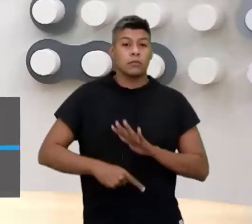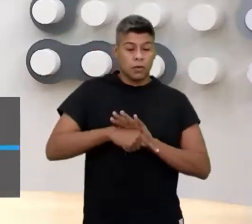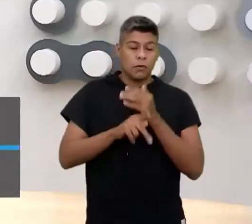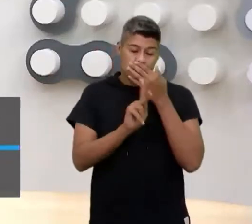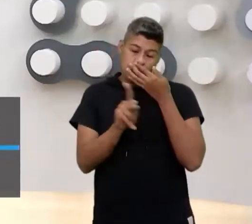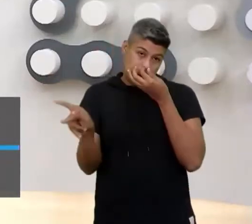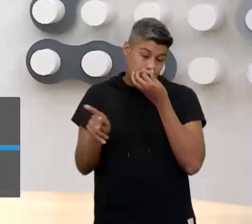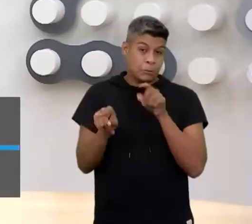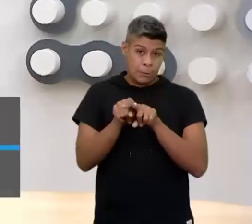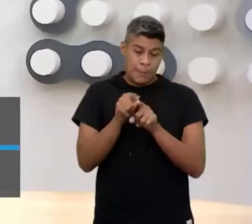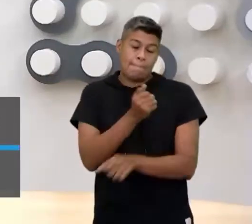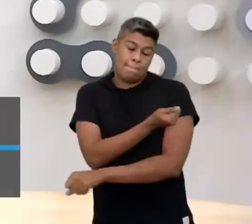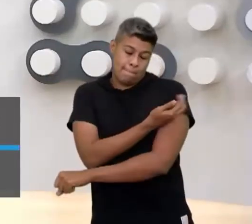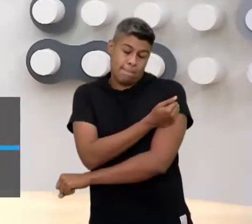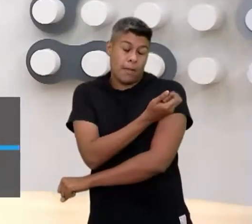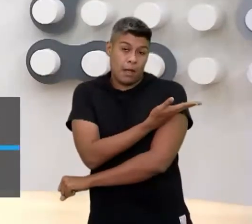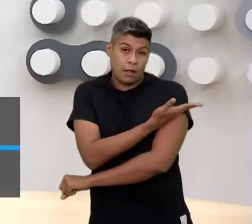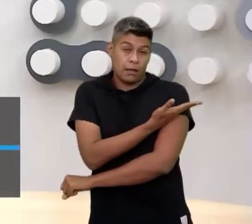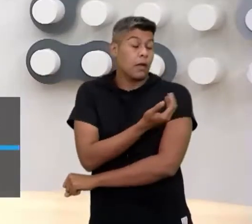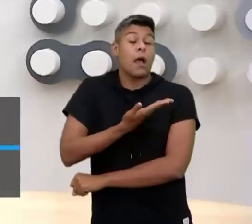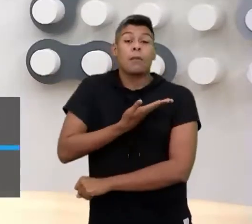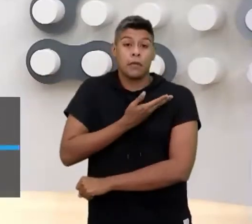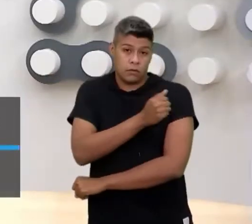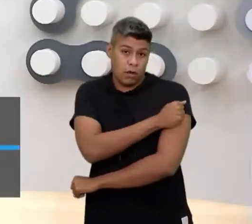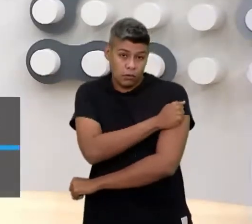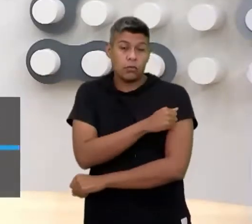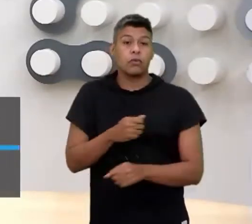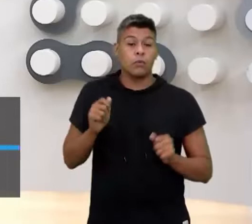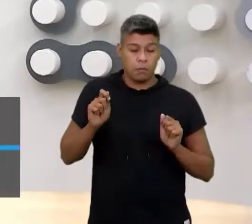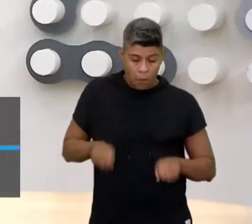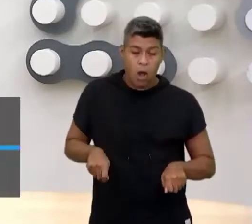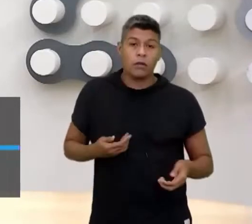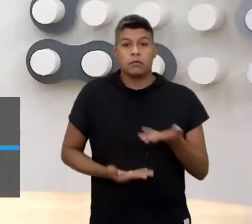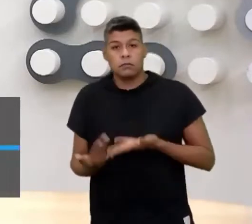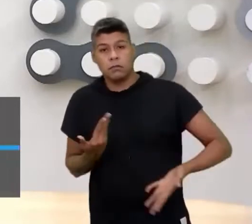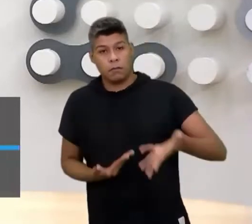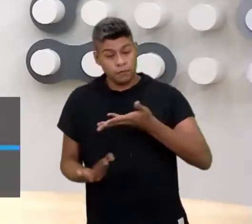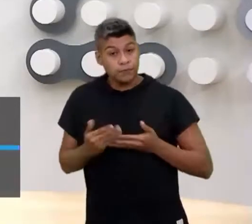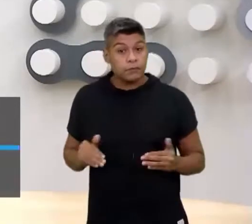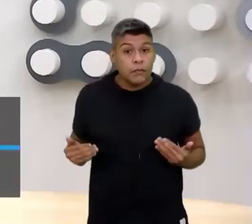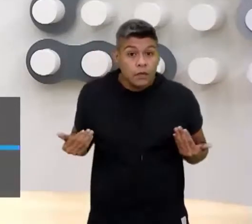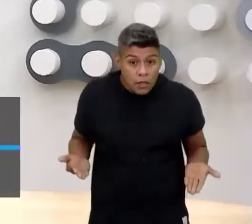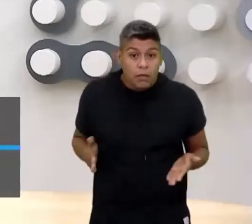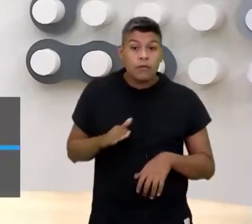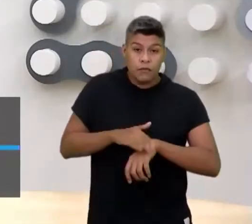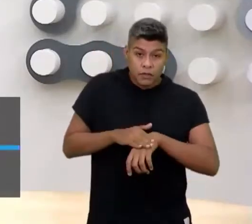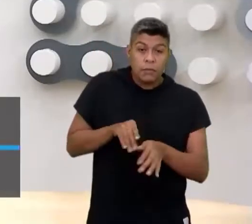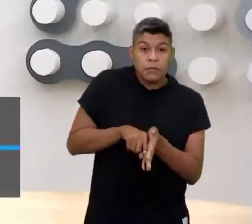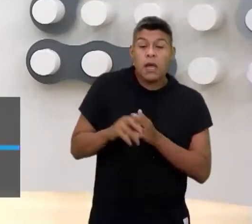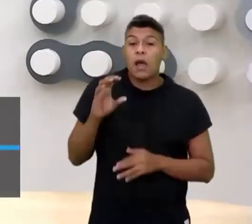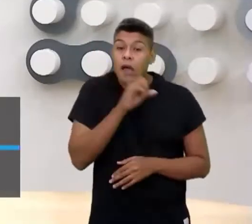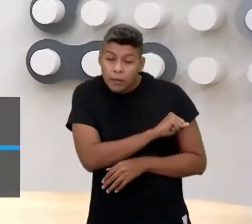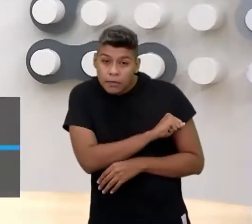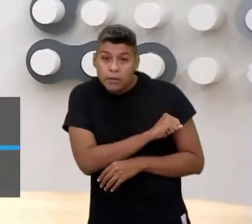para o professor e para os amigos de vocês aí em sala de aula, porque isso vai enriquecer o debate. Então, faça uma pesquisa